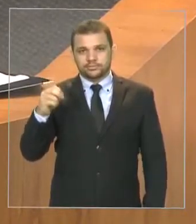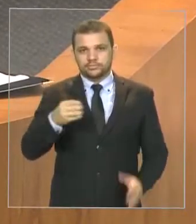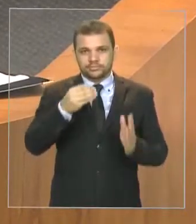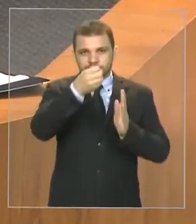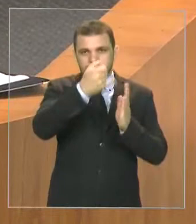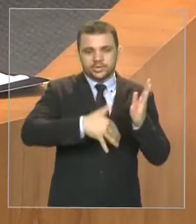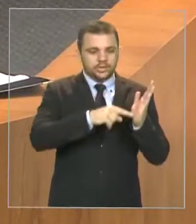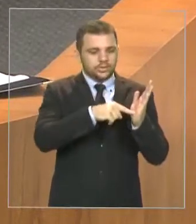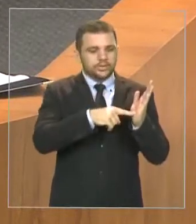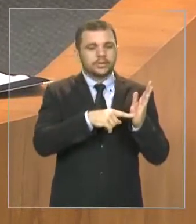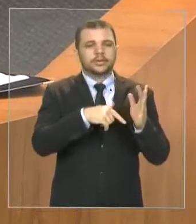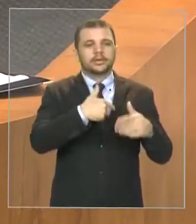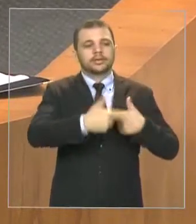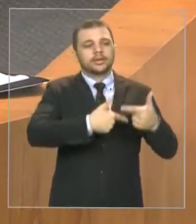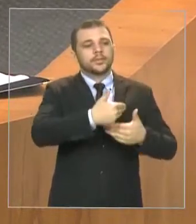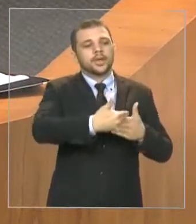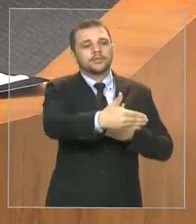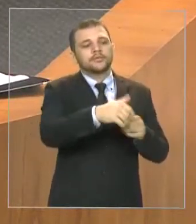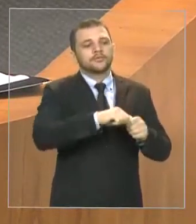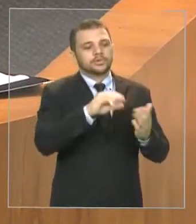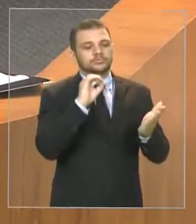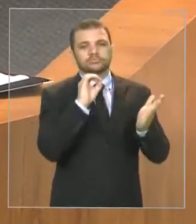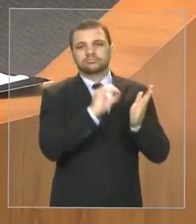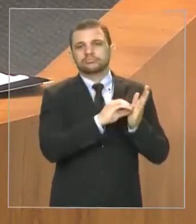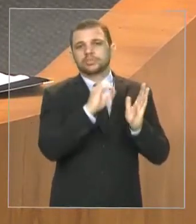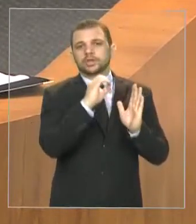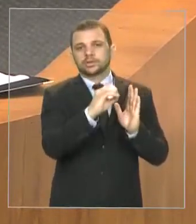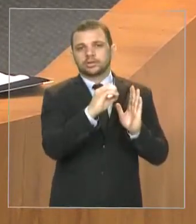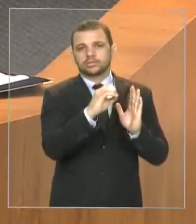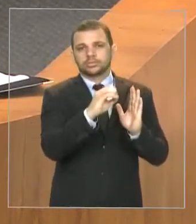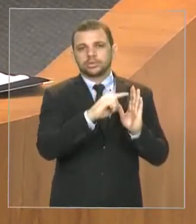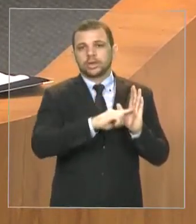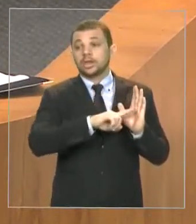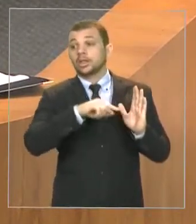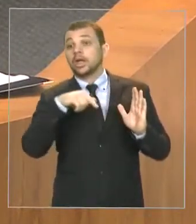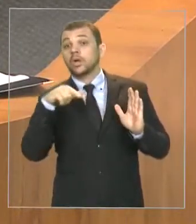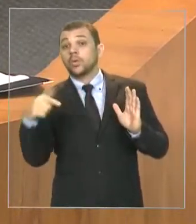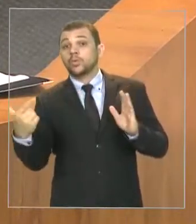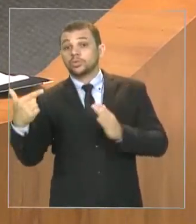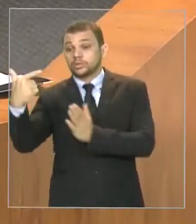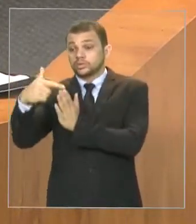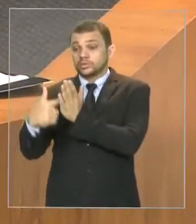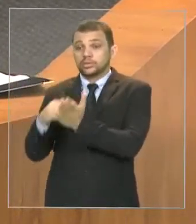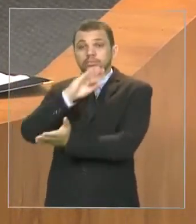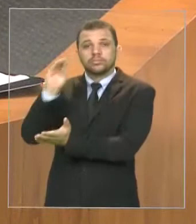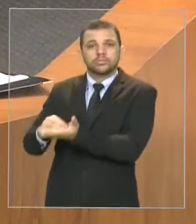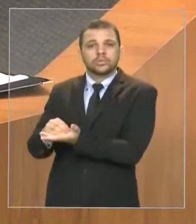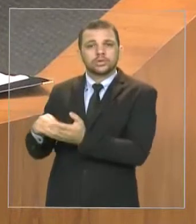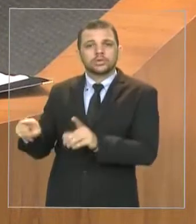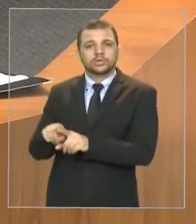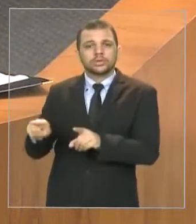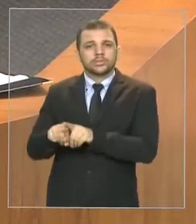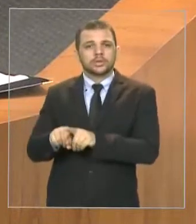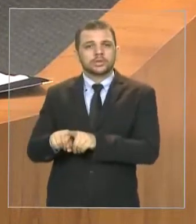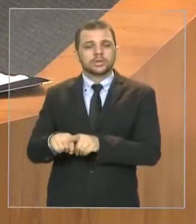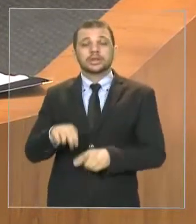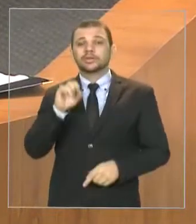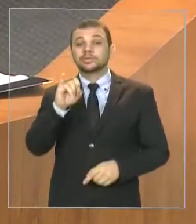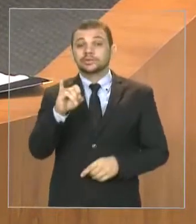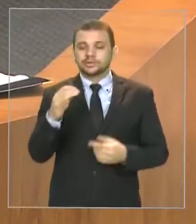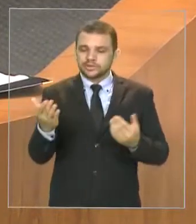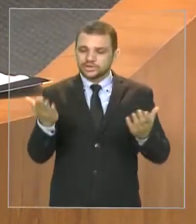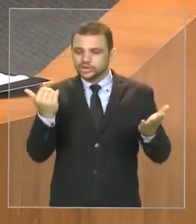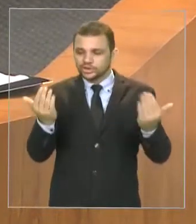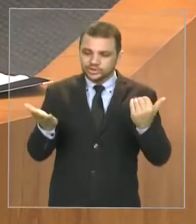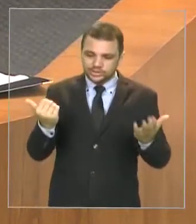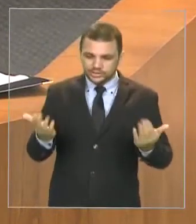na outra relação. Ou seja, na hora que filtra as escolas que estão duplicadas, que